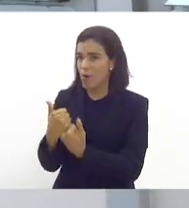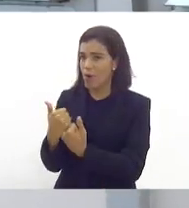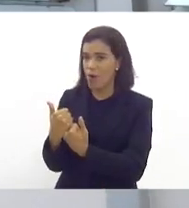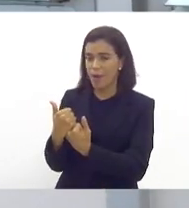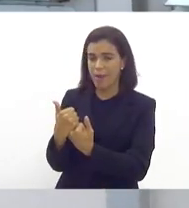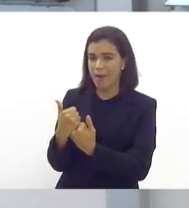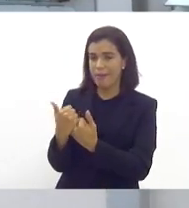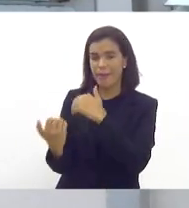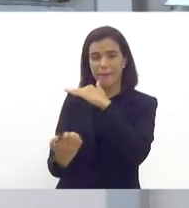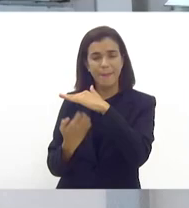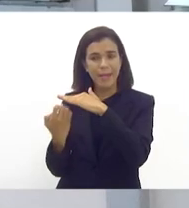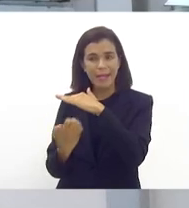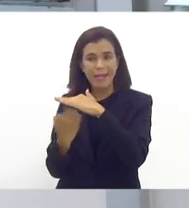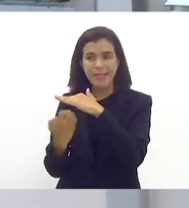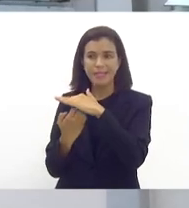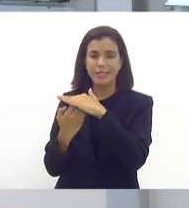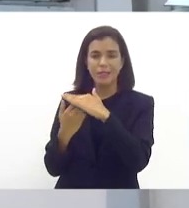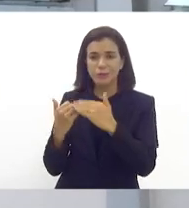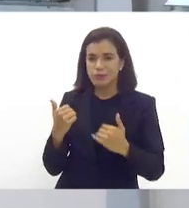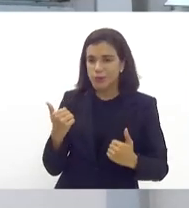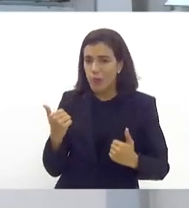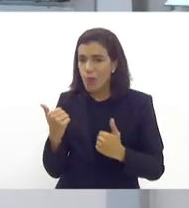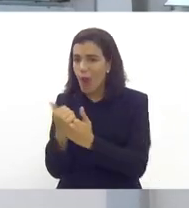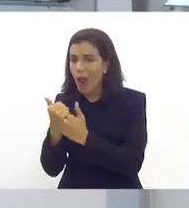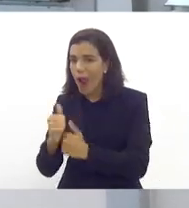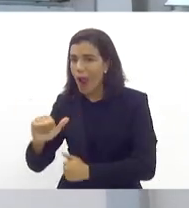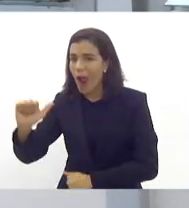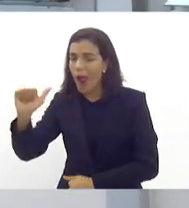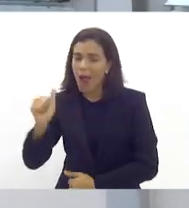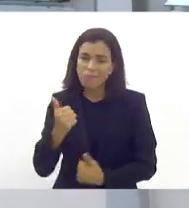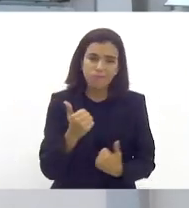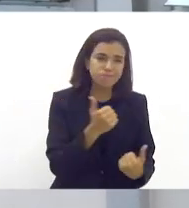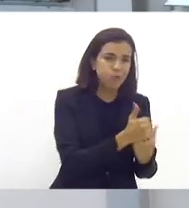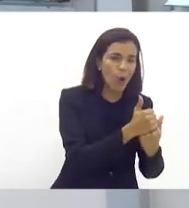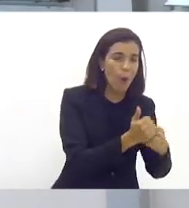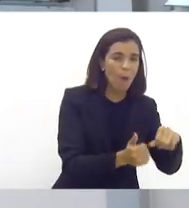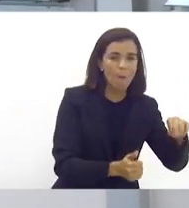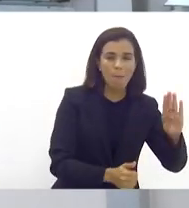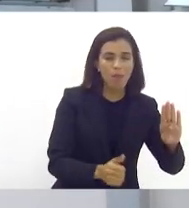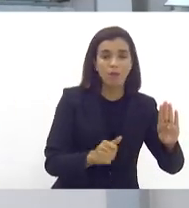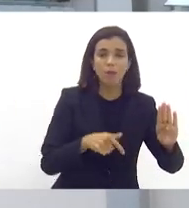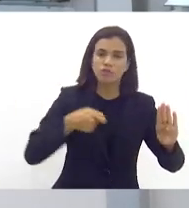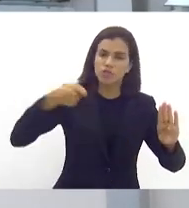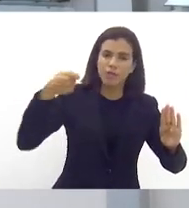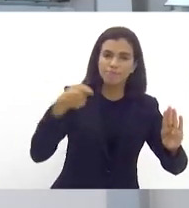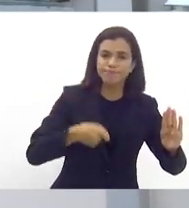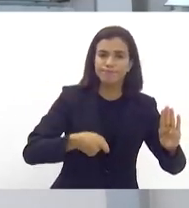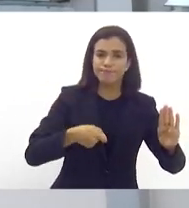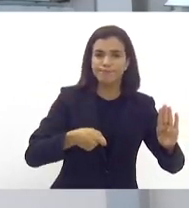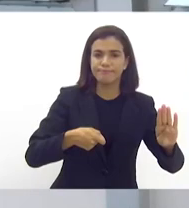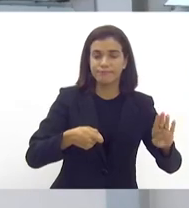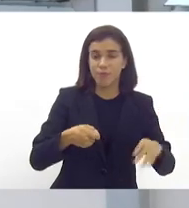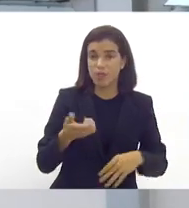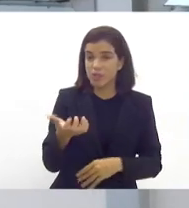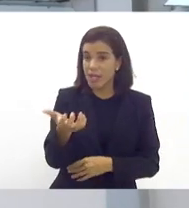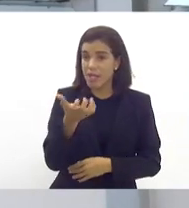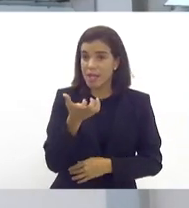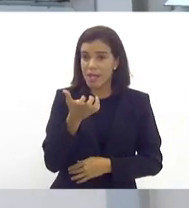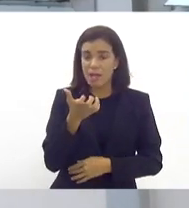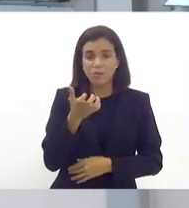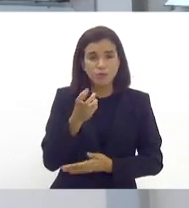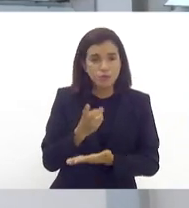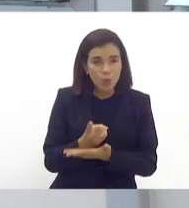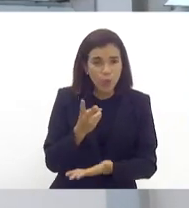de operadora do lado de a de b c nós queremos a rigidez desse setor nós queremos manter esse